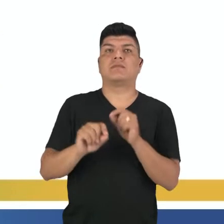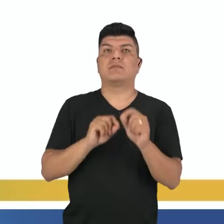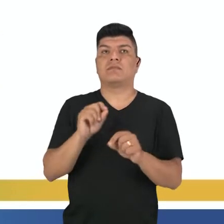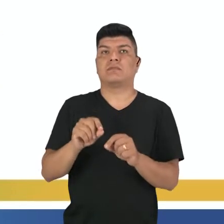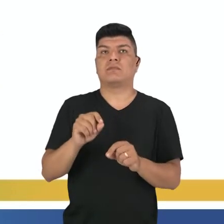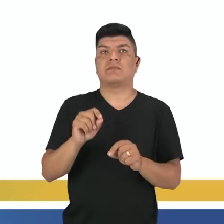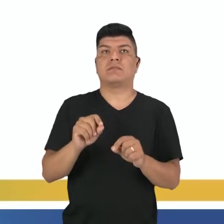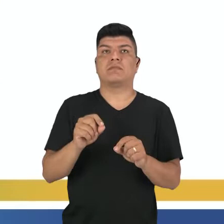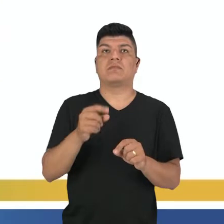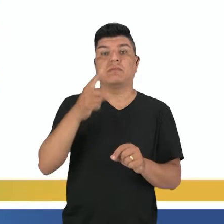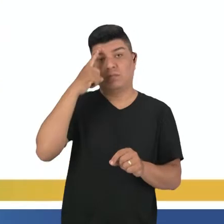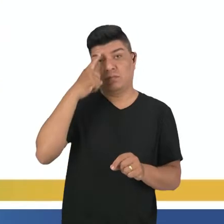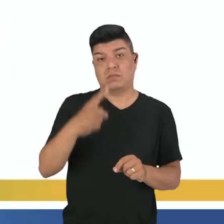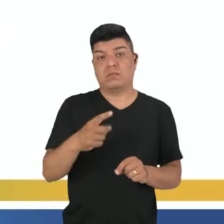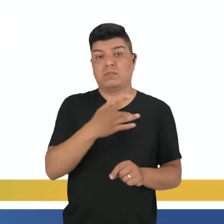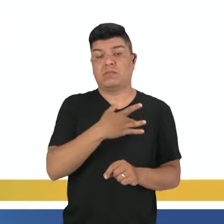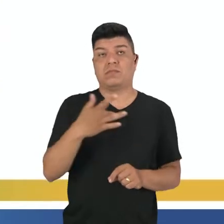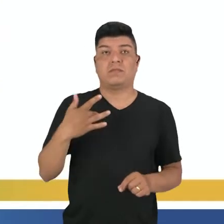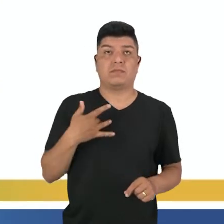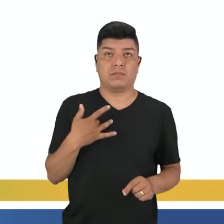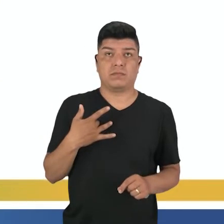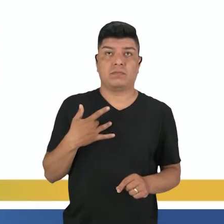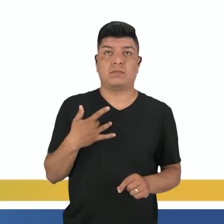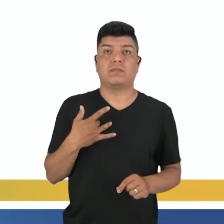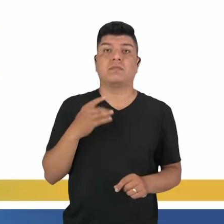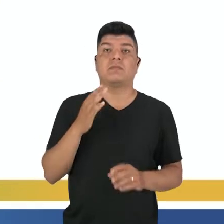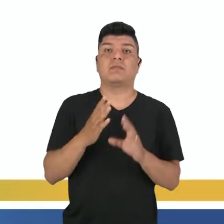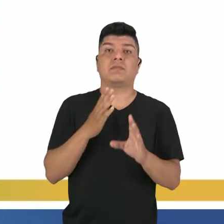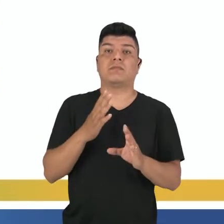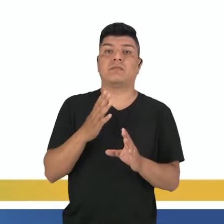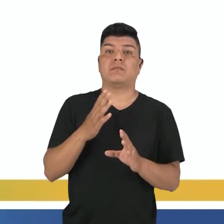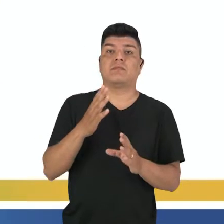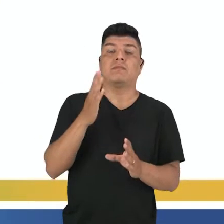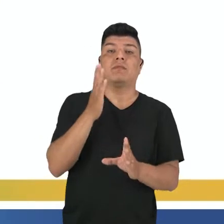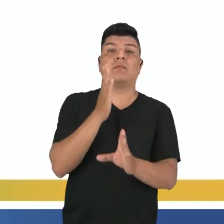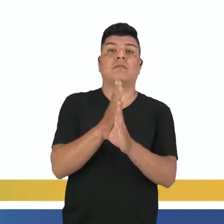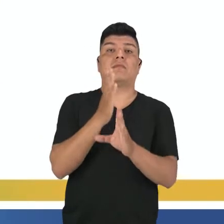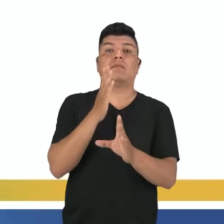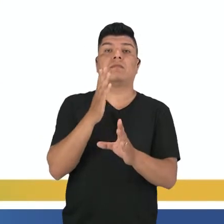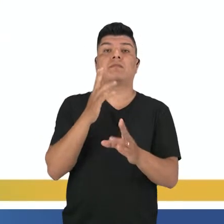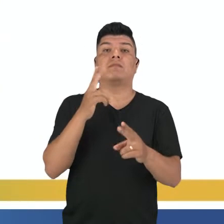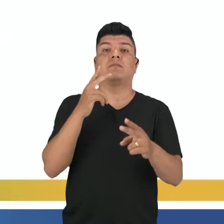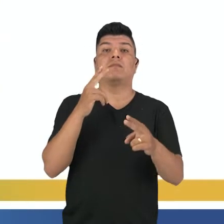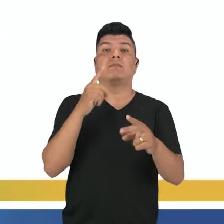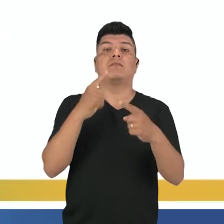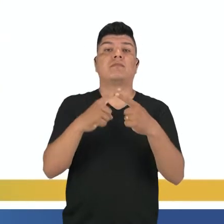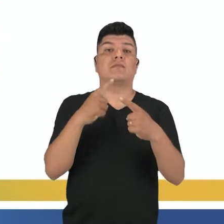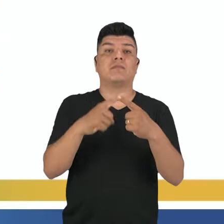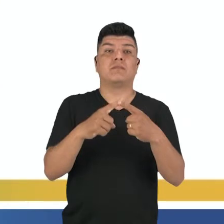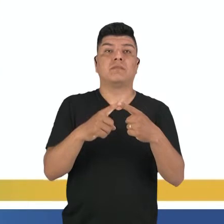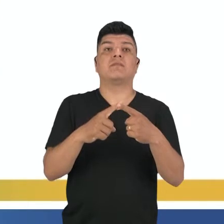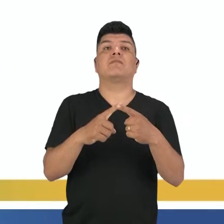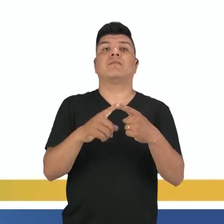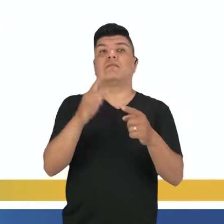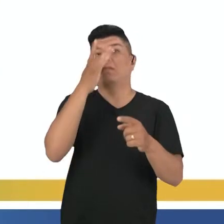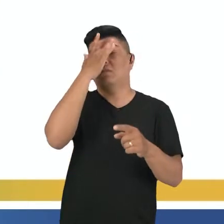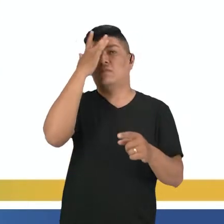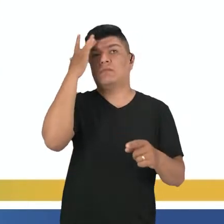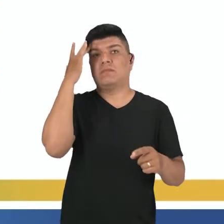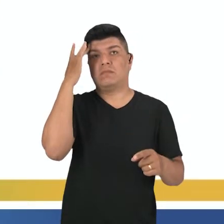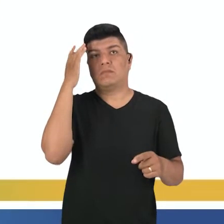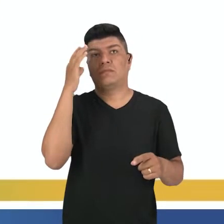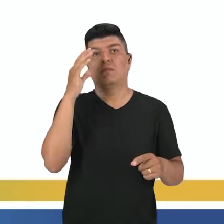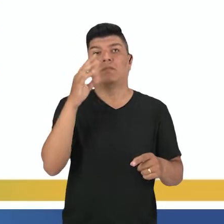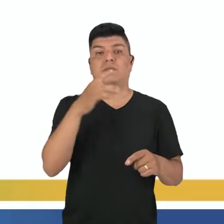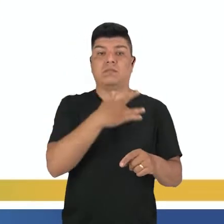da saúde? Determinante é a razão, o motivo, a causa que leva a uma pessoa a ser